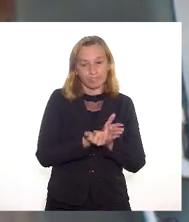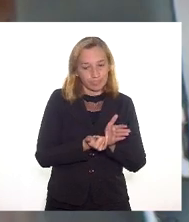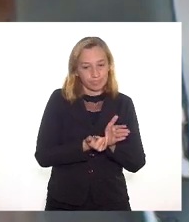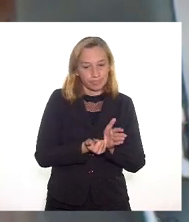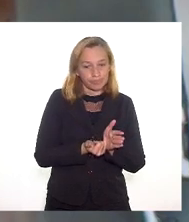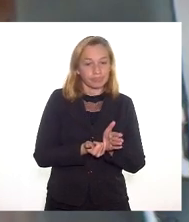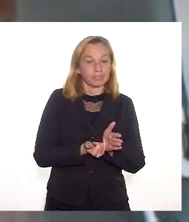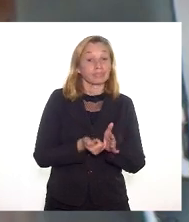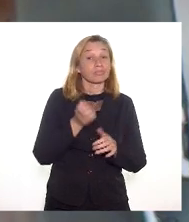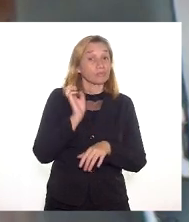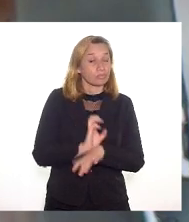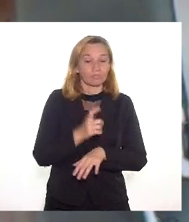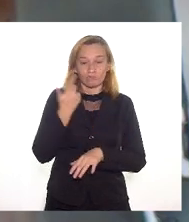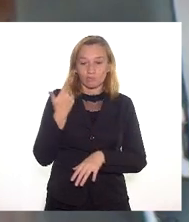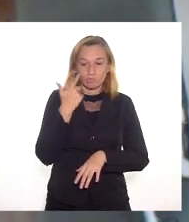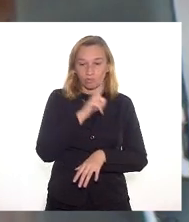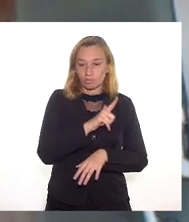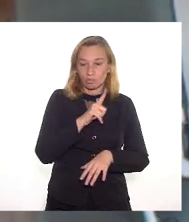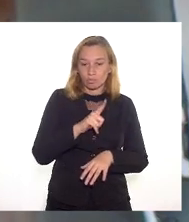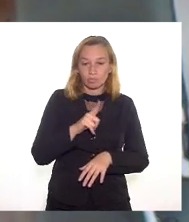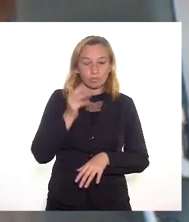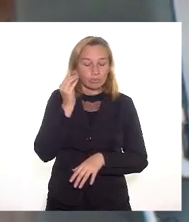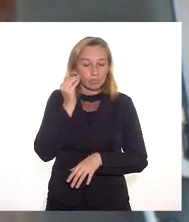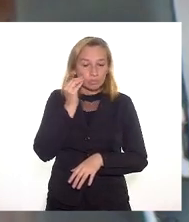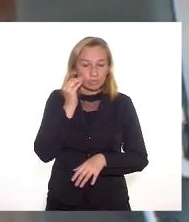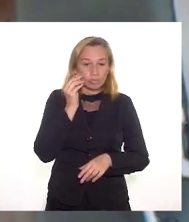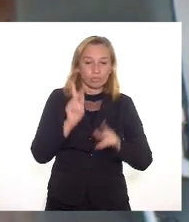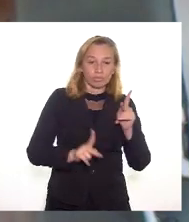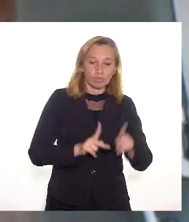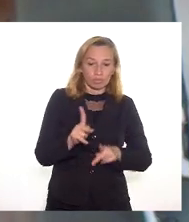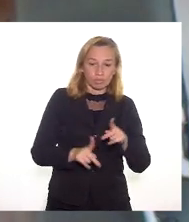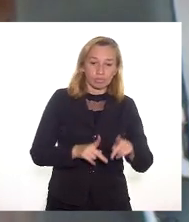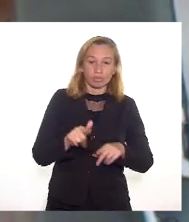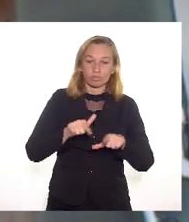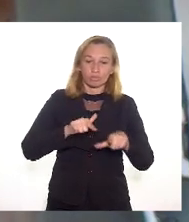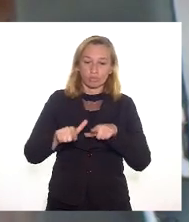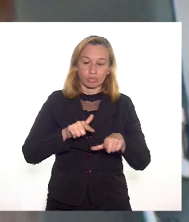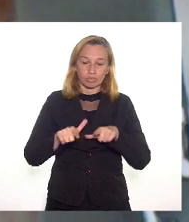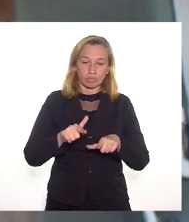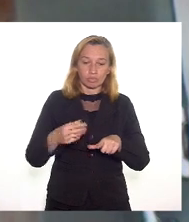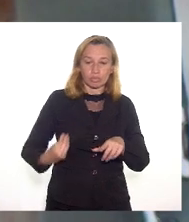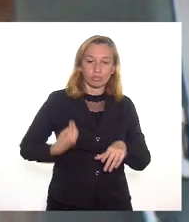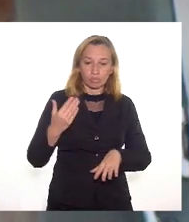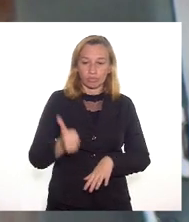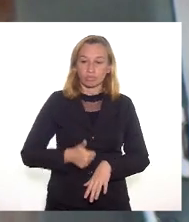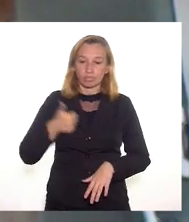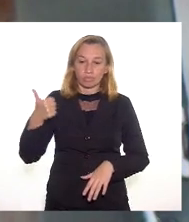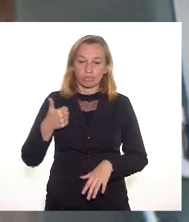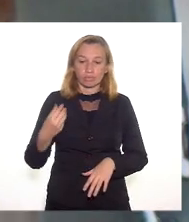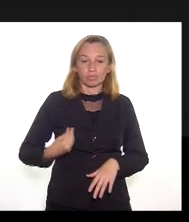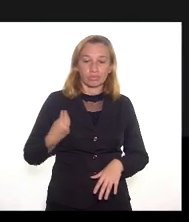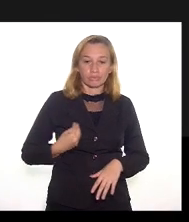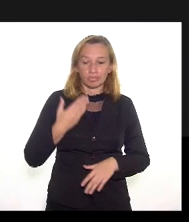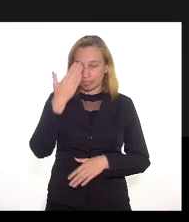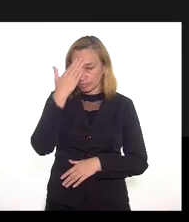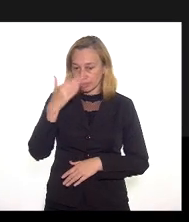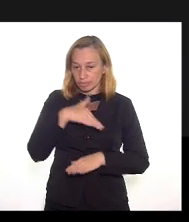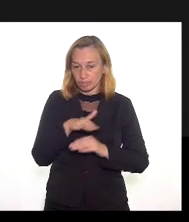o Estado não consegue dar oportunidade ao povo trabalhador de uma condição mais digna de sobrevivência. Muito obrigada a todos.